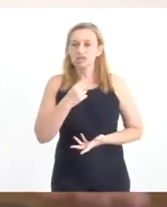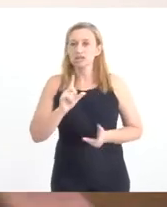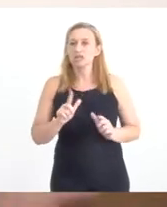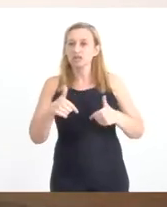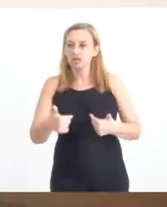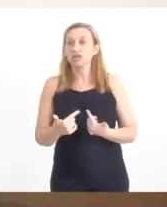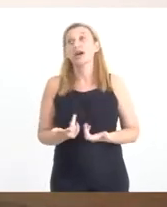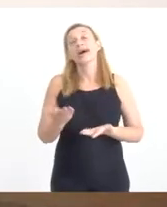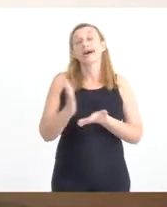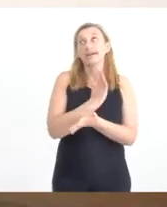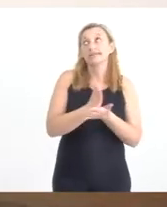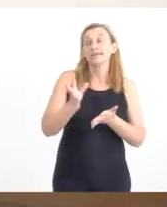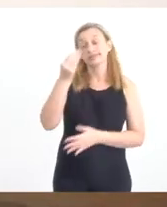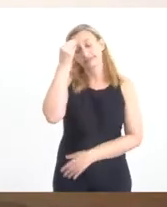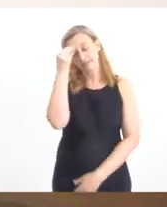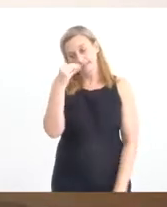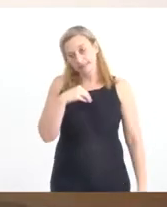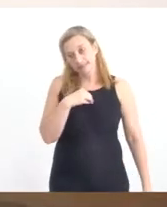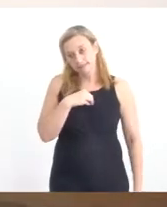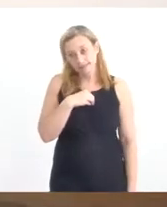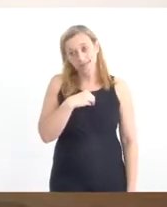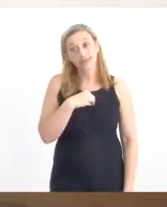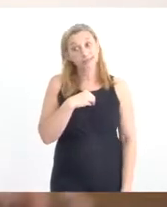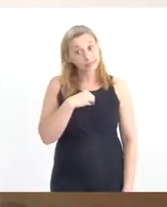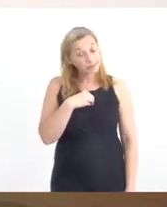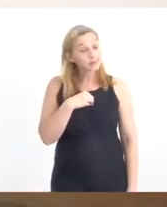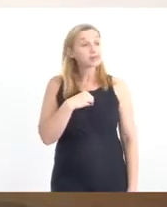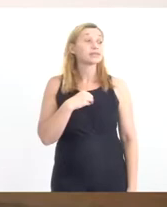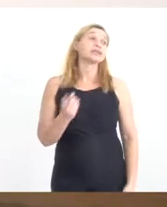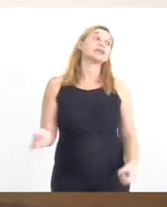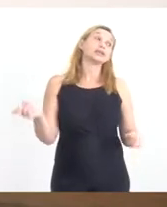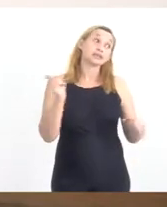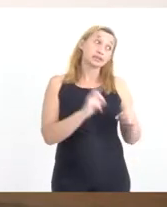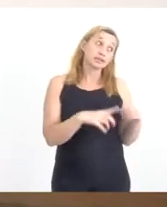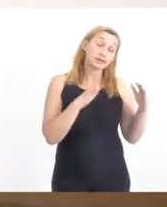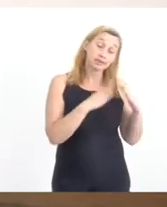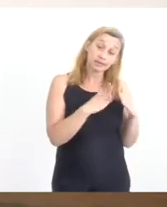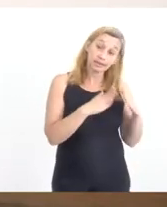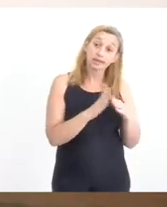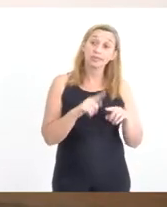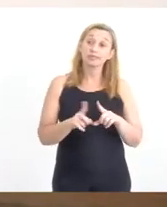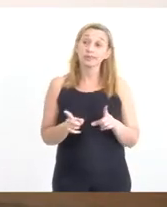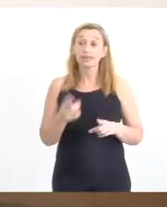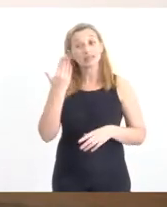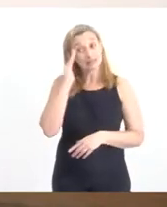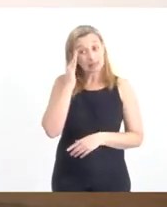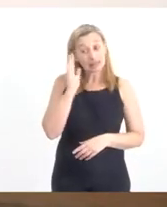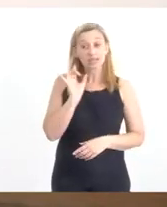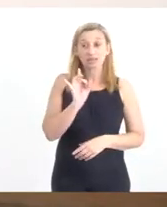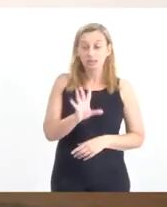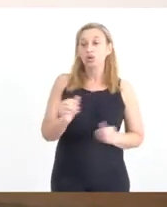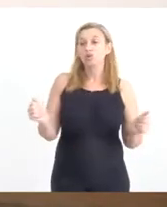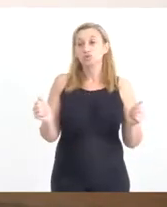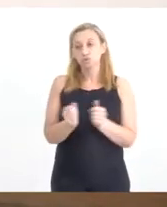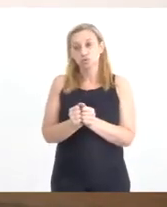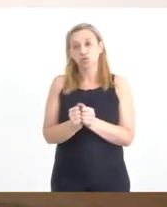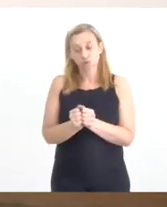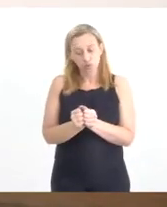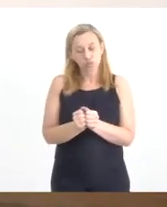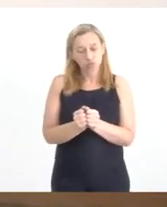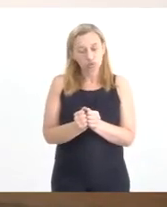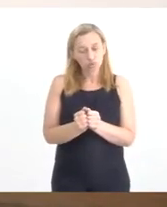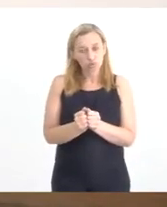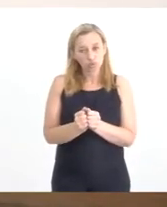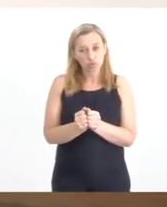as vezes dá vontade de desistir né às vezes dá vontade da gente voltar para casa mas a gente entende que só juntos né